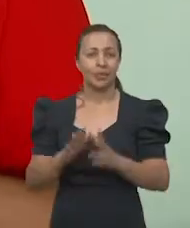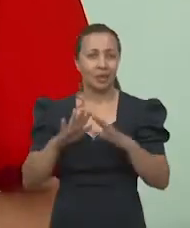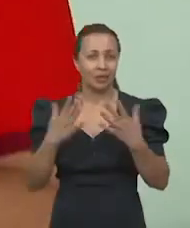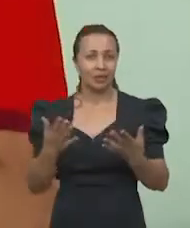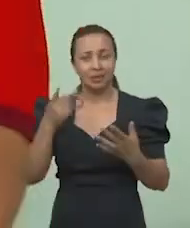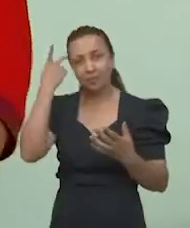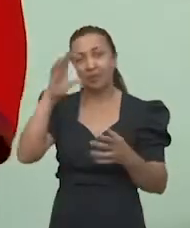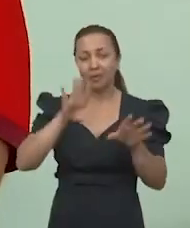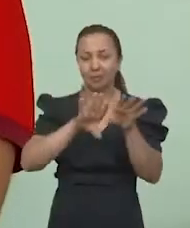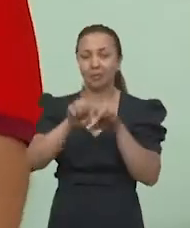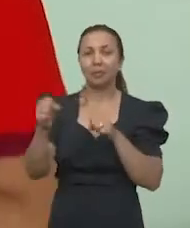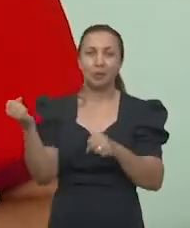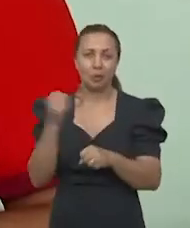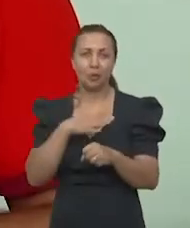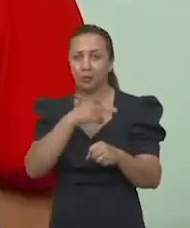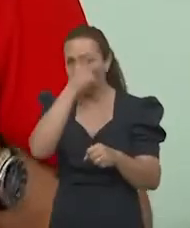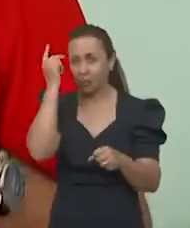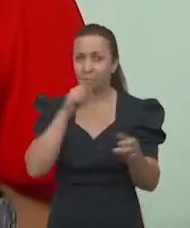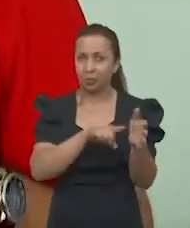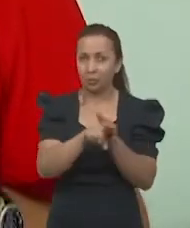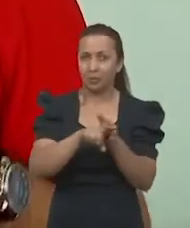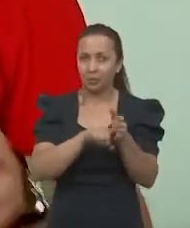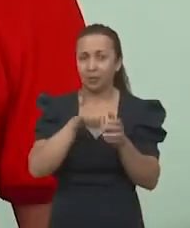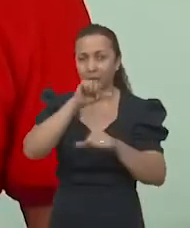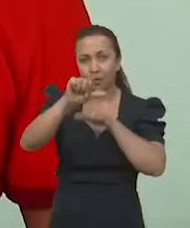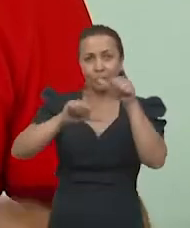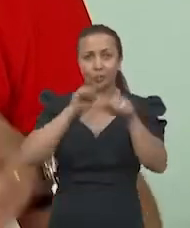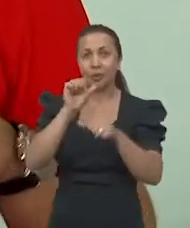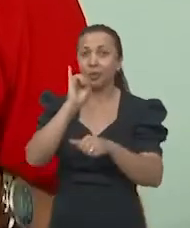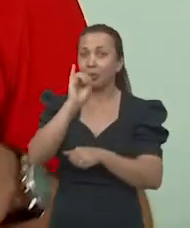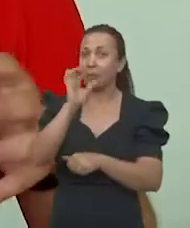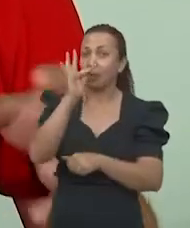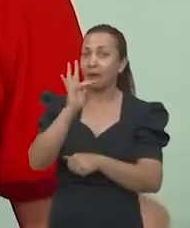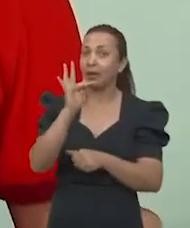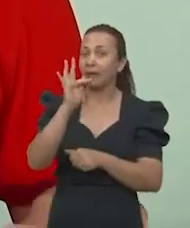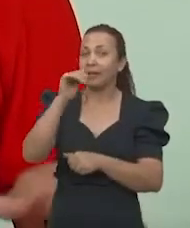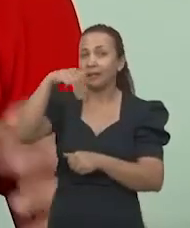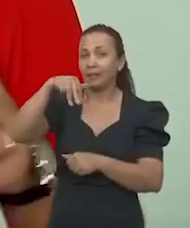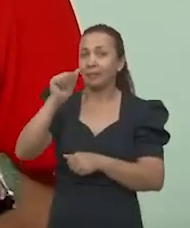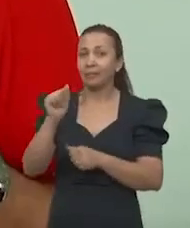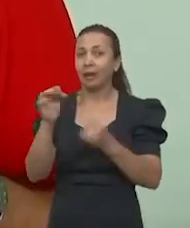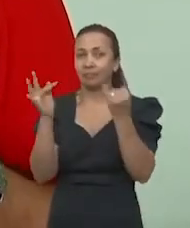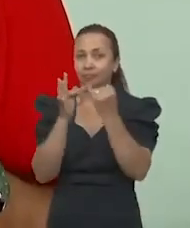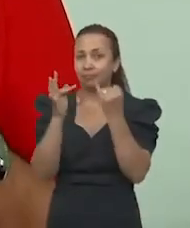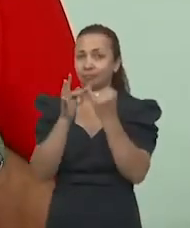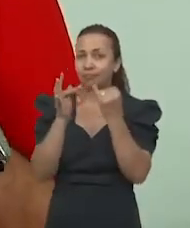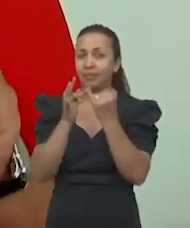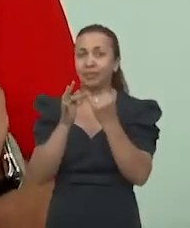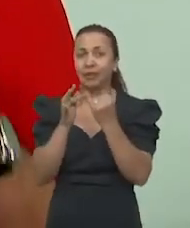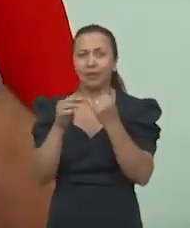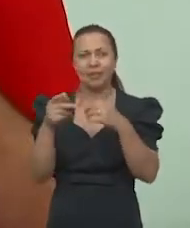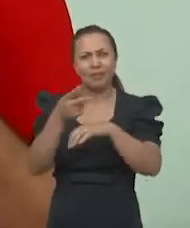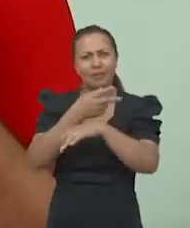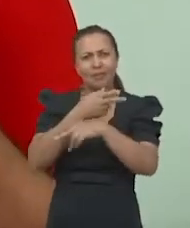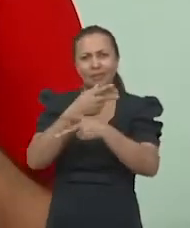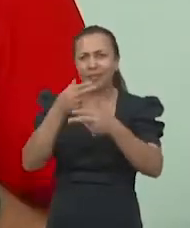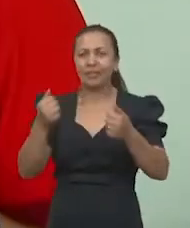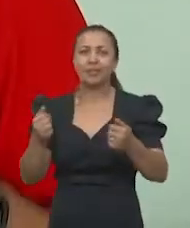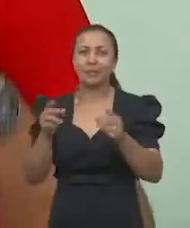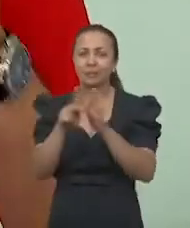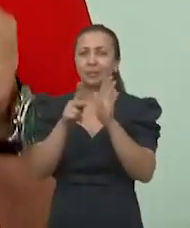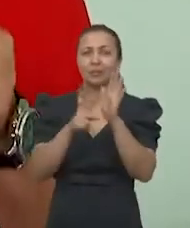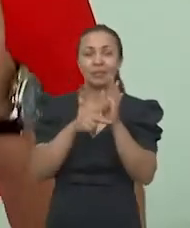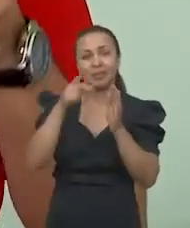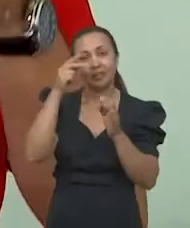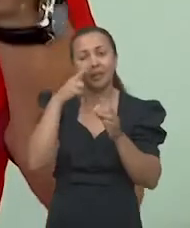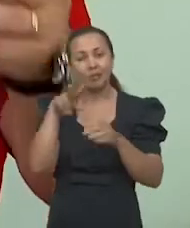Com o intuito de formar novos pesquisadores, nós desenvolvemos aqui no IFMA diversos projetos que visam